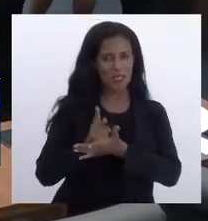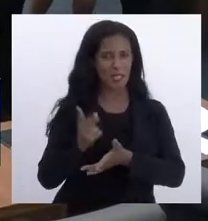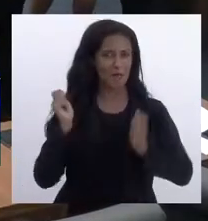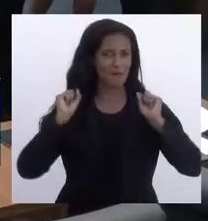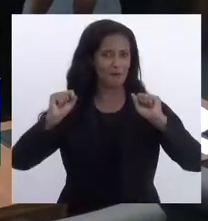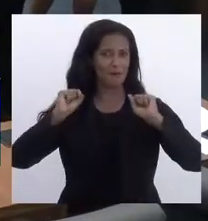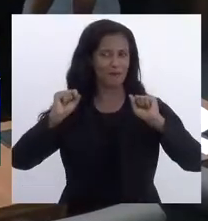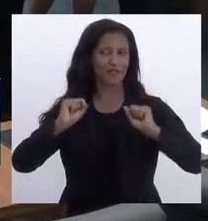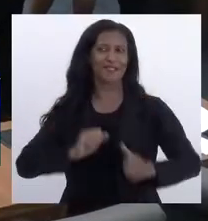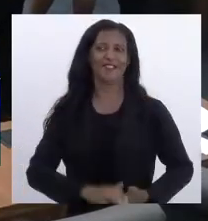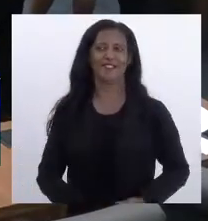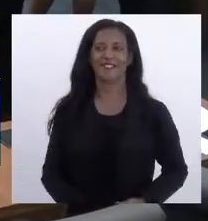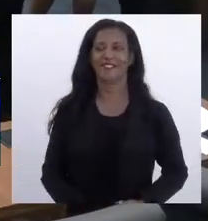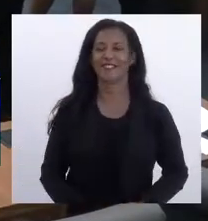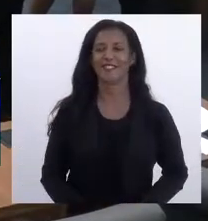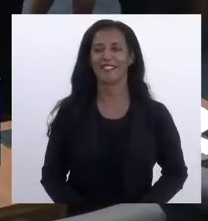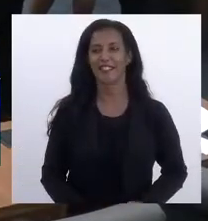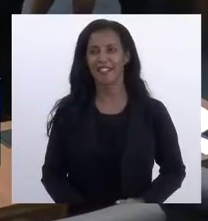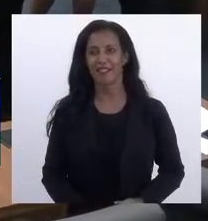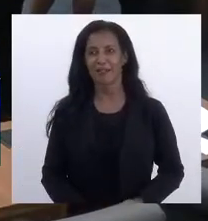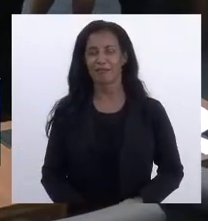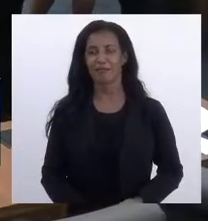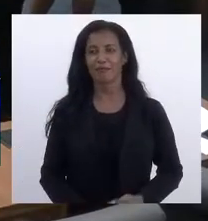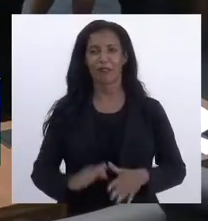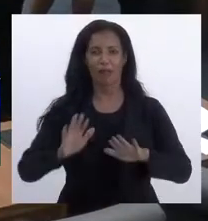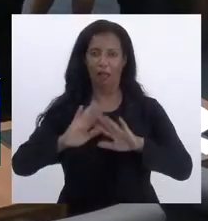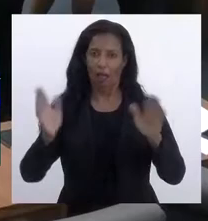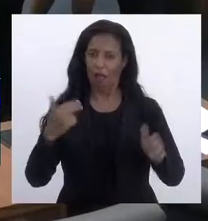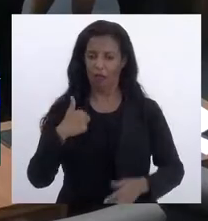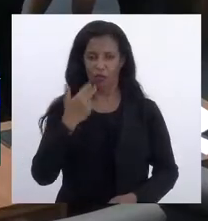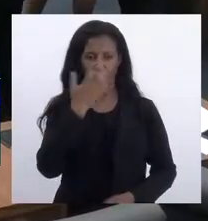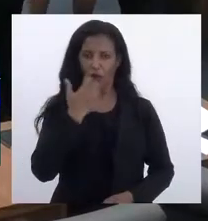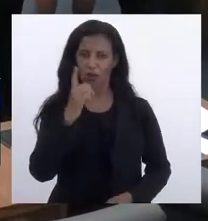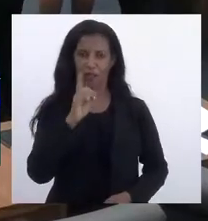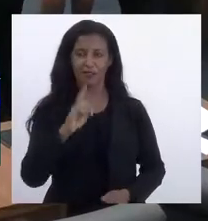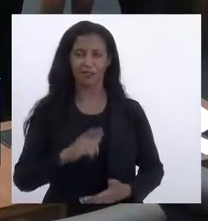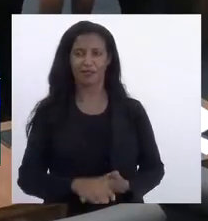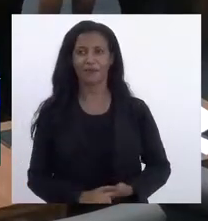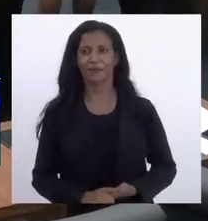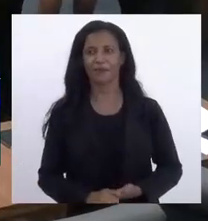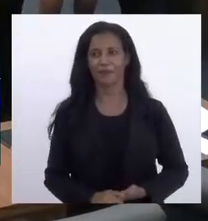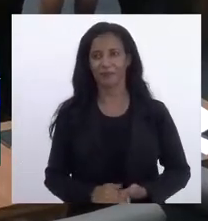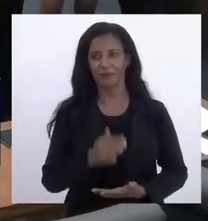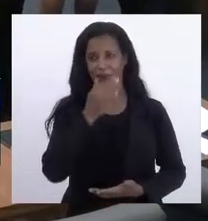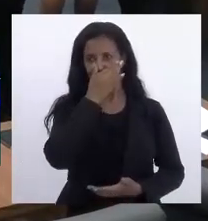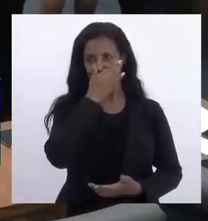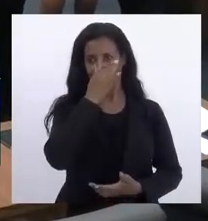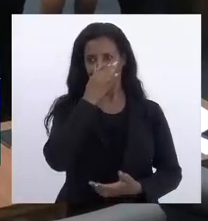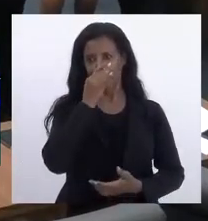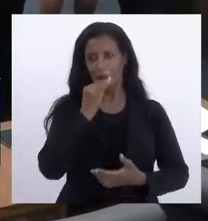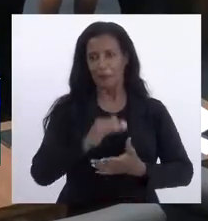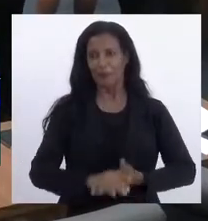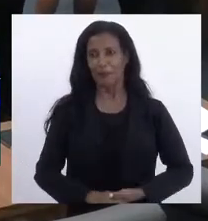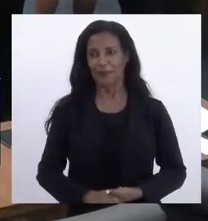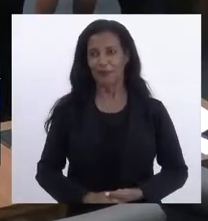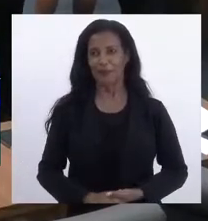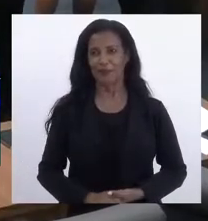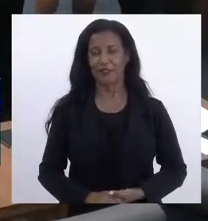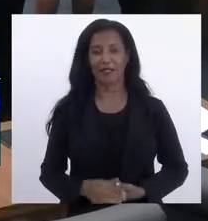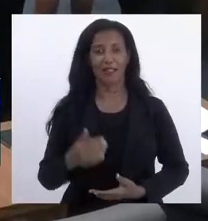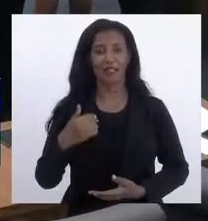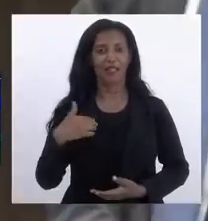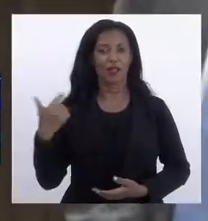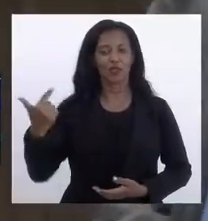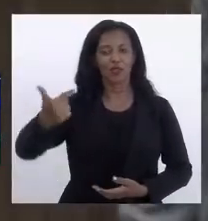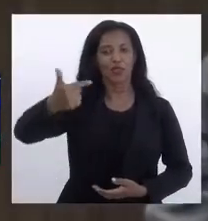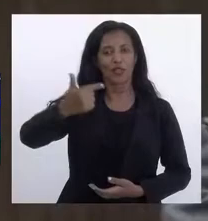casaca, casaca. Aí é demais, presidente, mas... Esse hino vai ser uma homenagem para o domingo. Eu já estou na